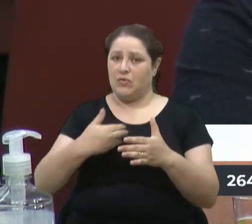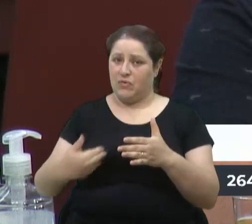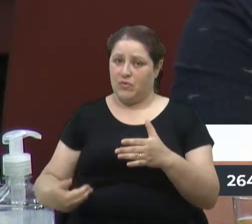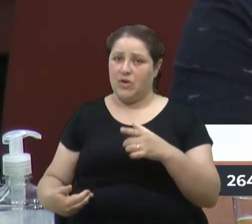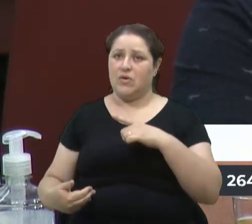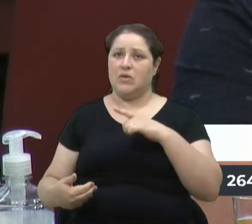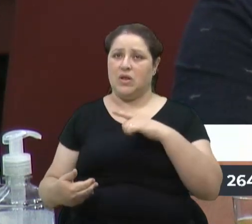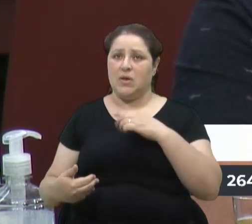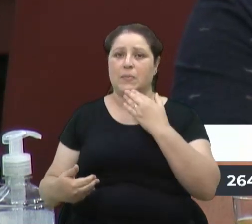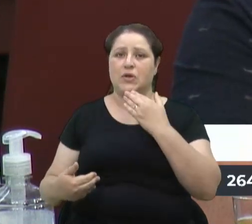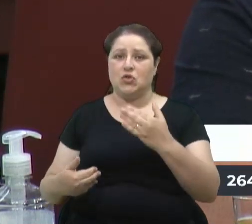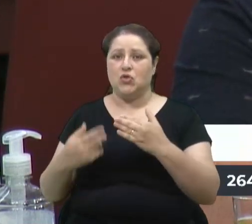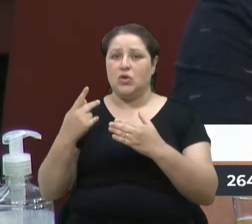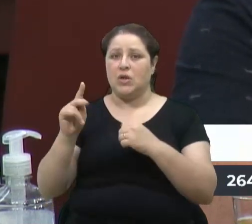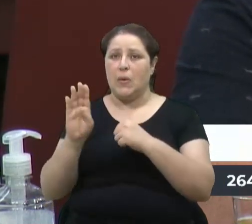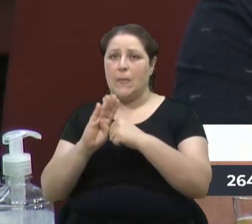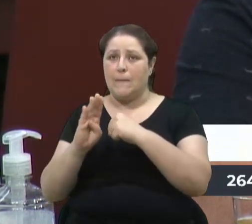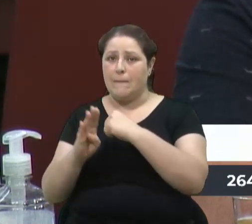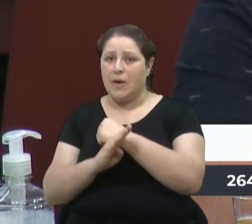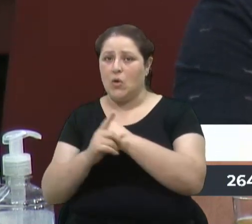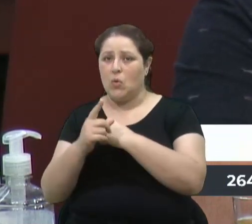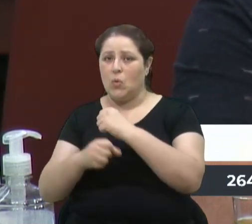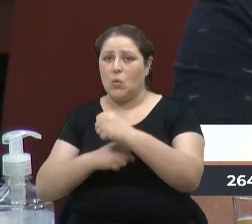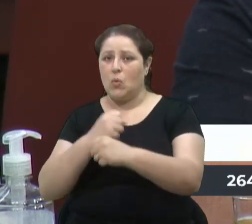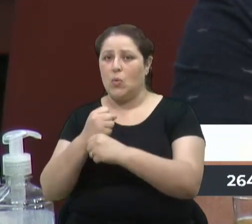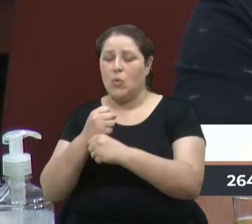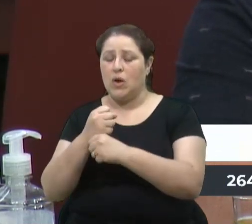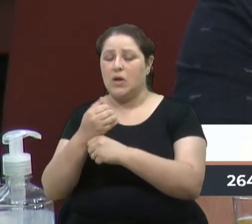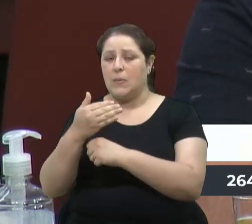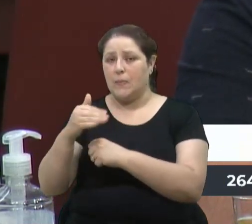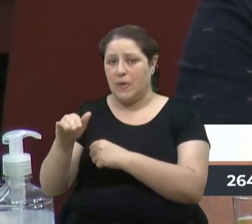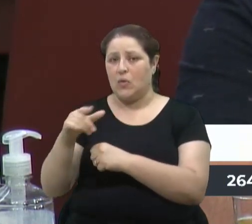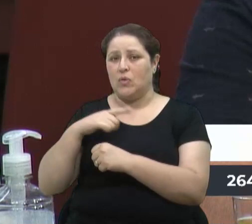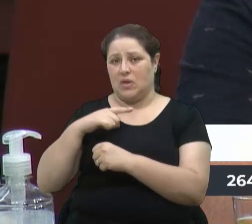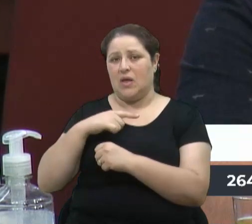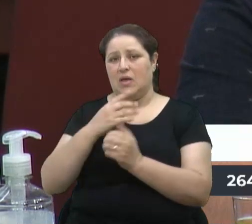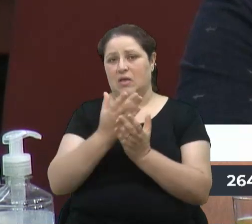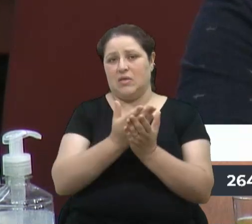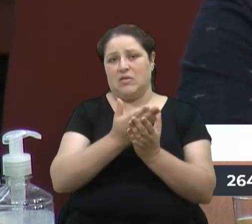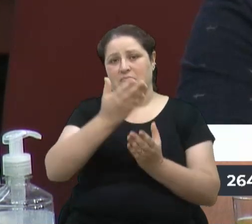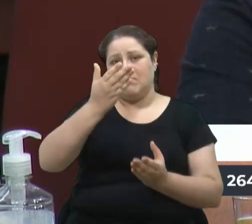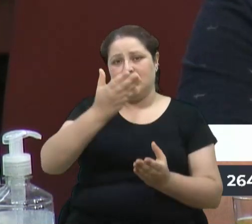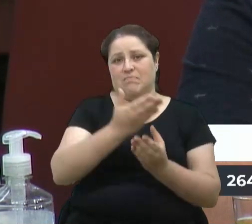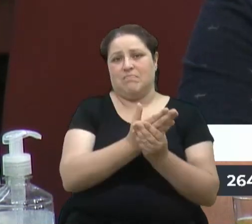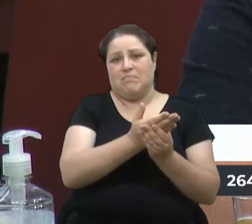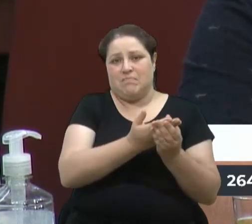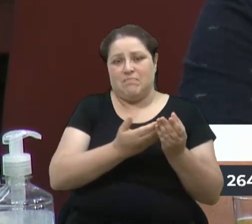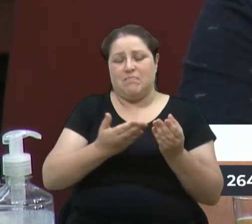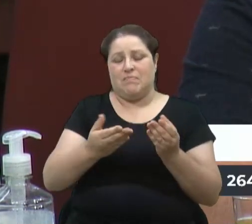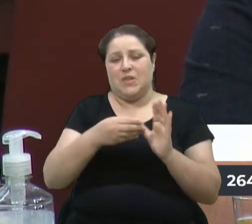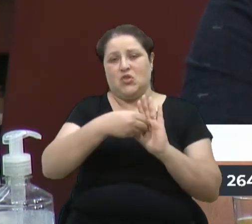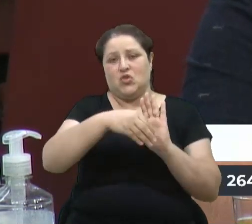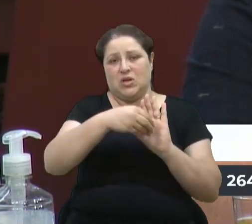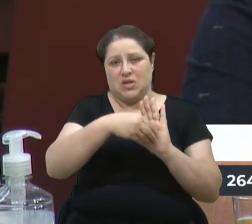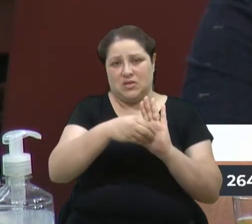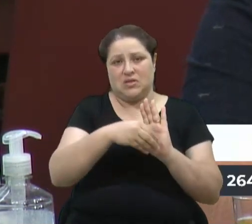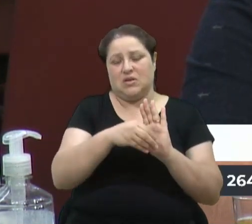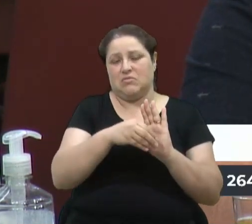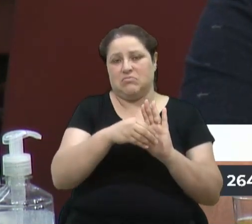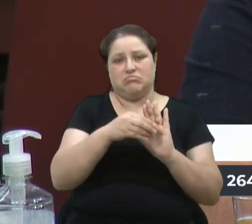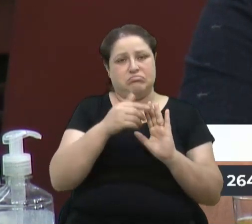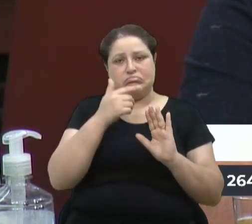bairro que o senhor mora, vereador, que faz 1 ano e meio que que tem protocolado, né, indicações protocolado e não